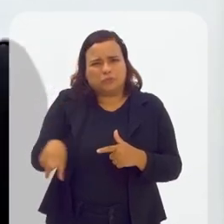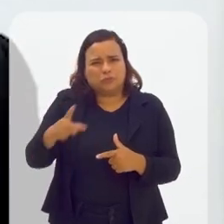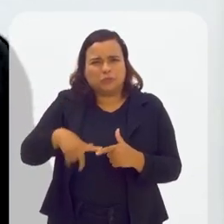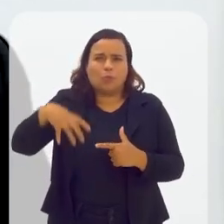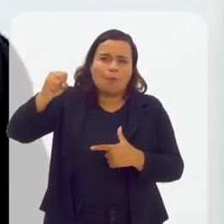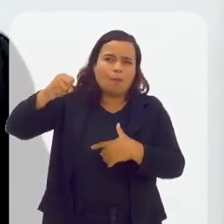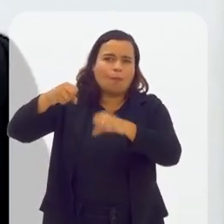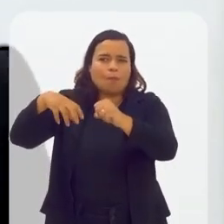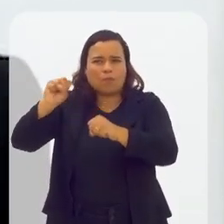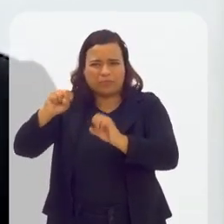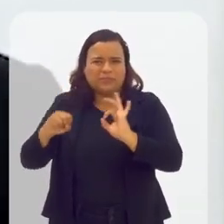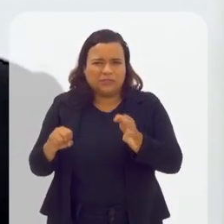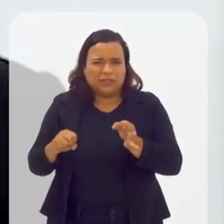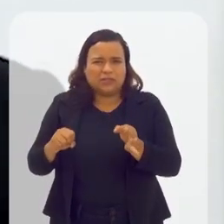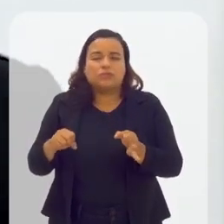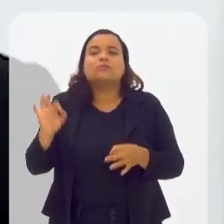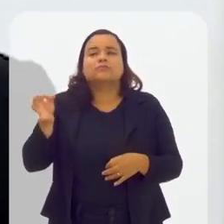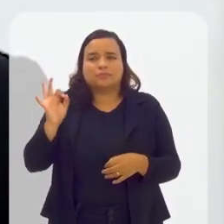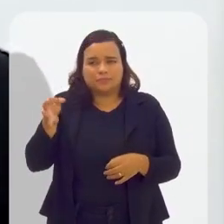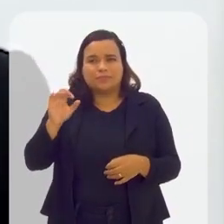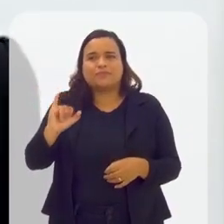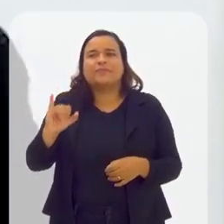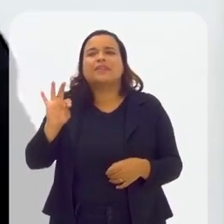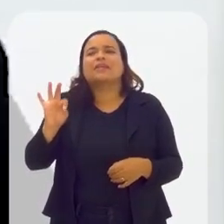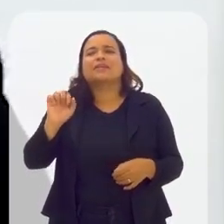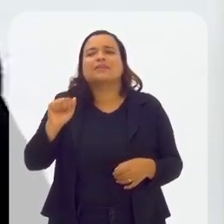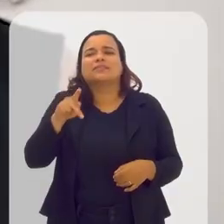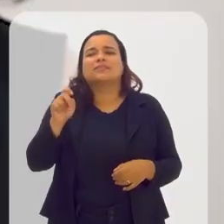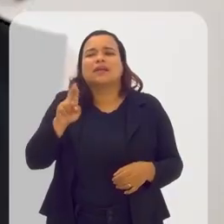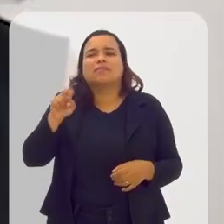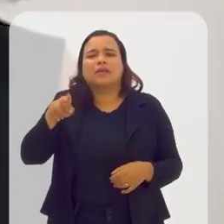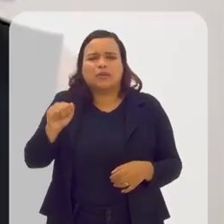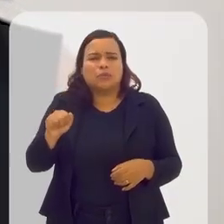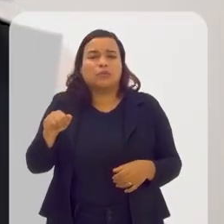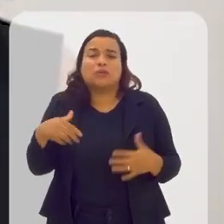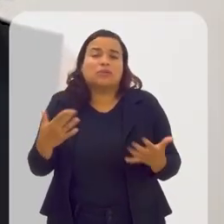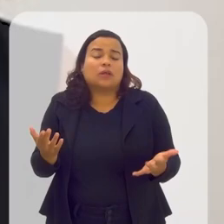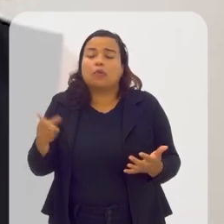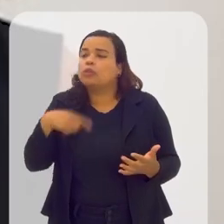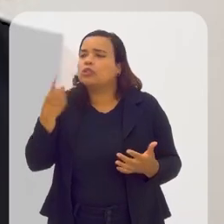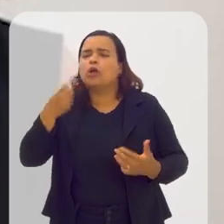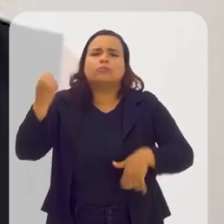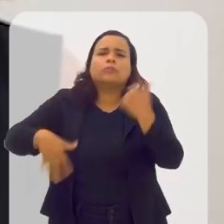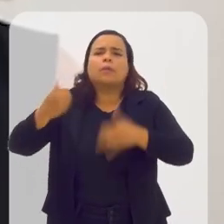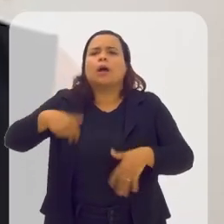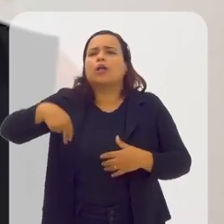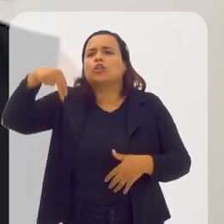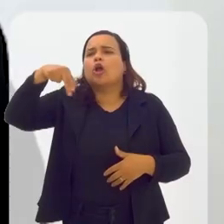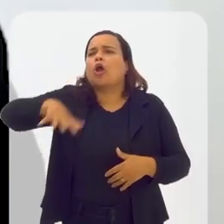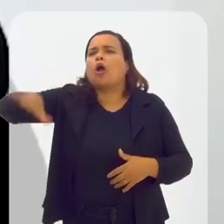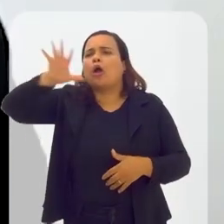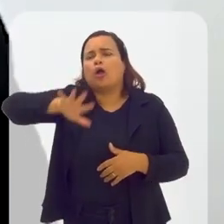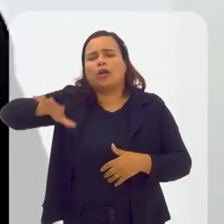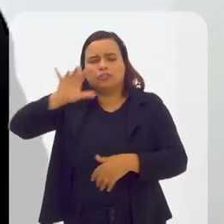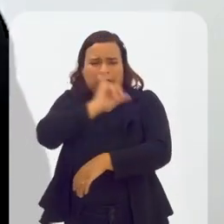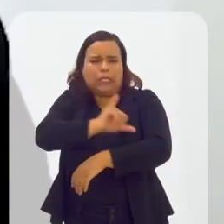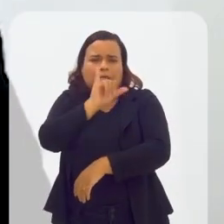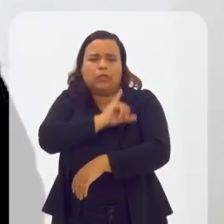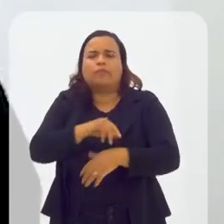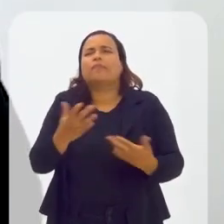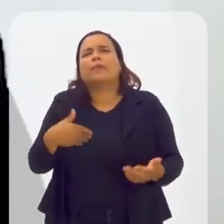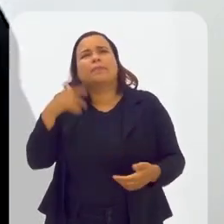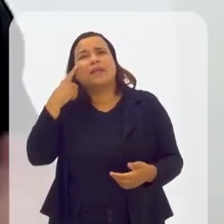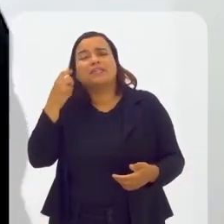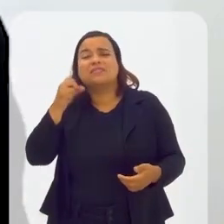de luz. Estou certo ou errado, Itaperuna? Então, o que que adianta a gente ficar discutindo no Norte Fluminense se